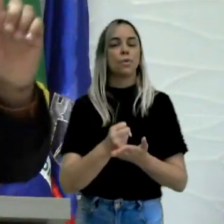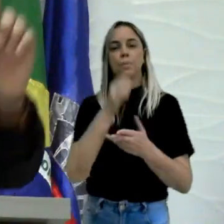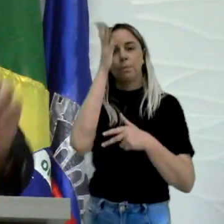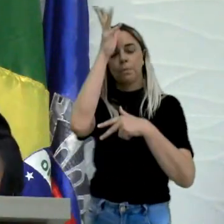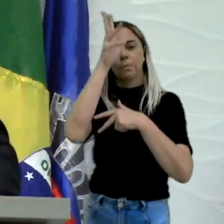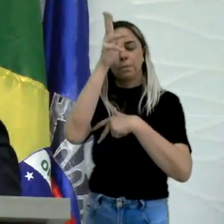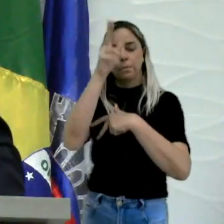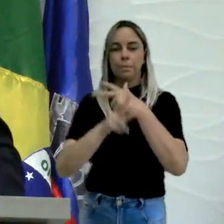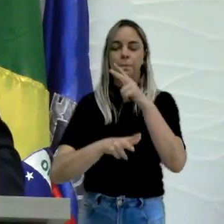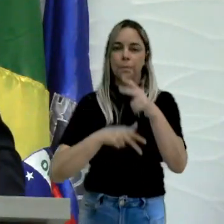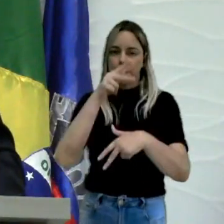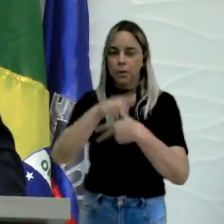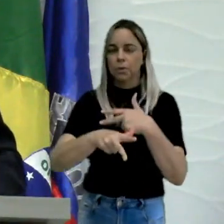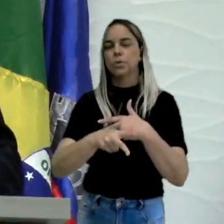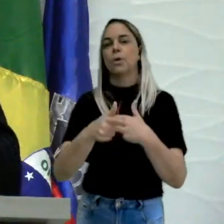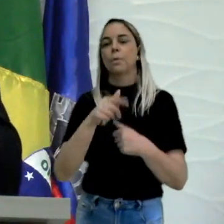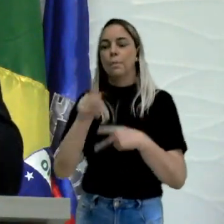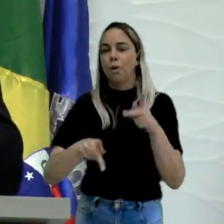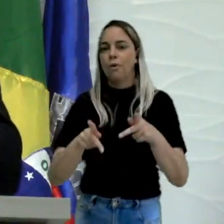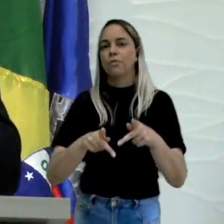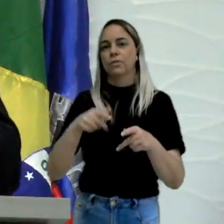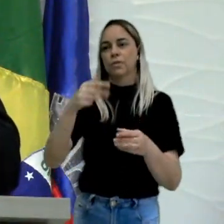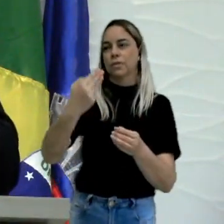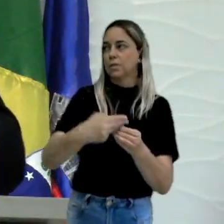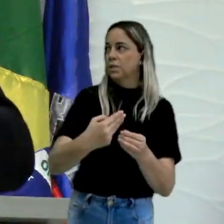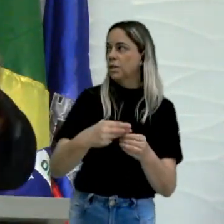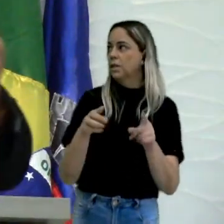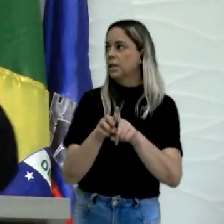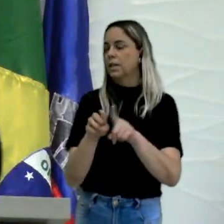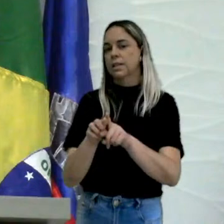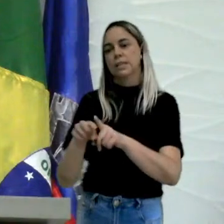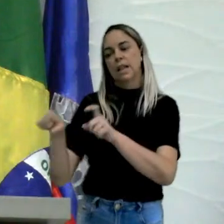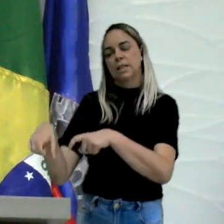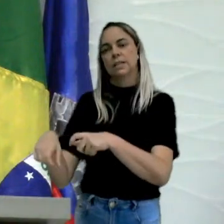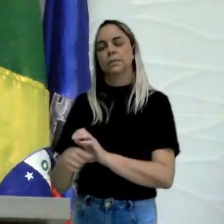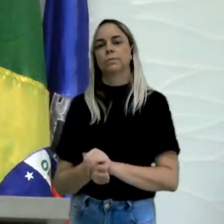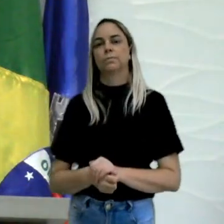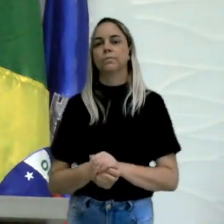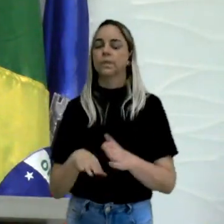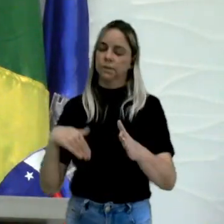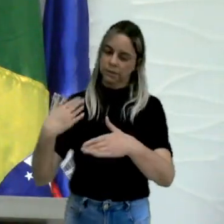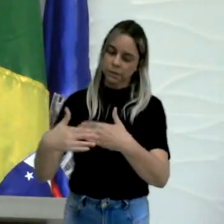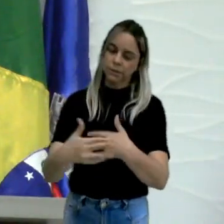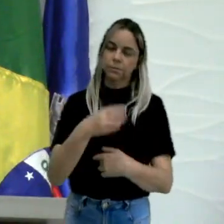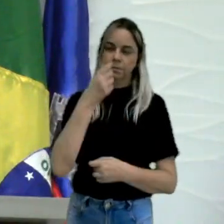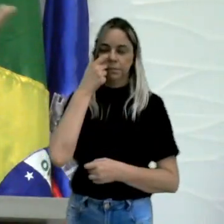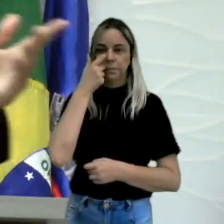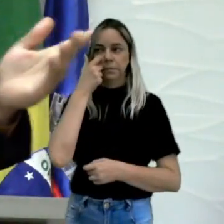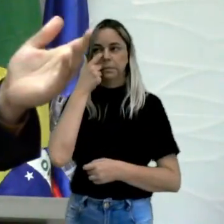da zona rural e da cidade. E continuando,